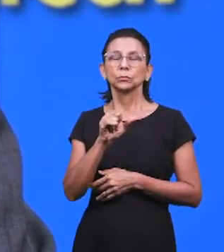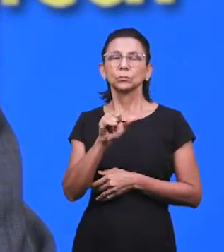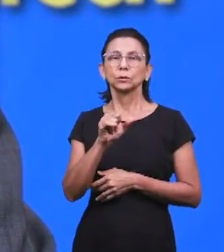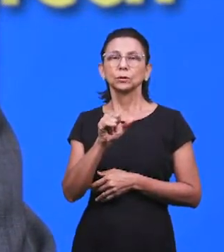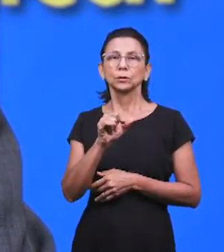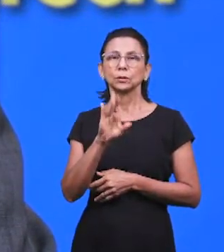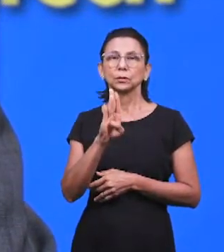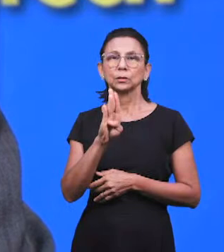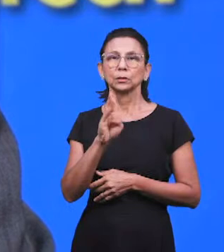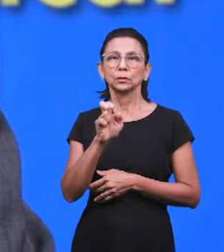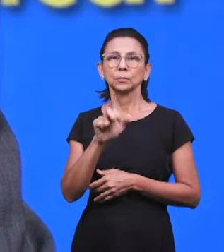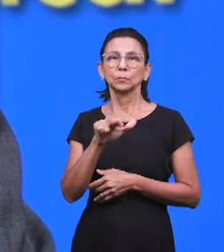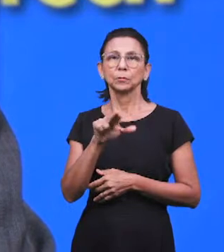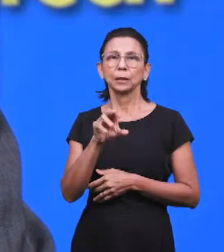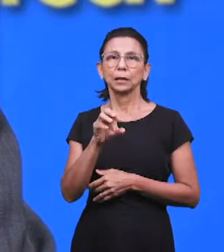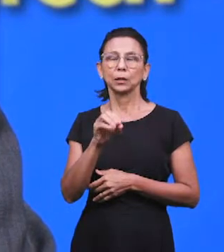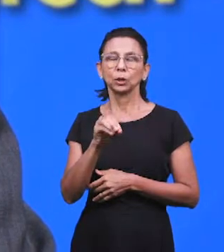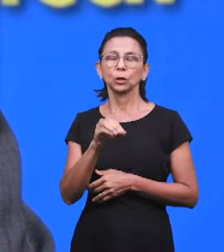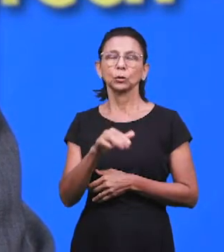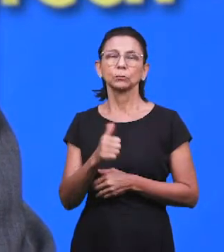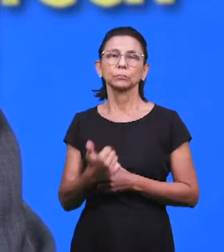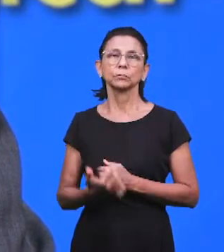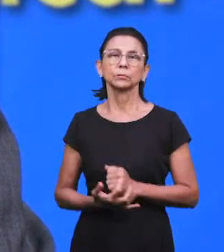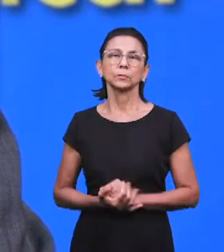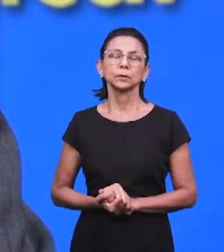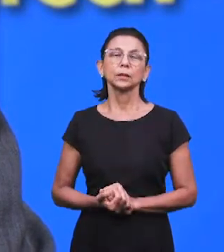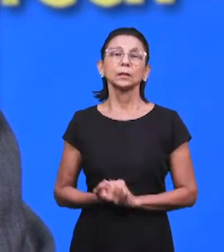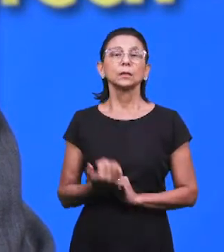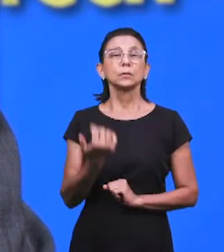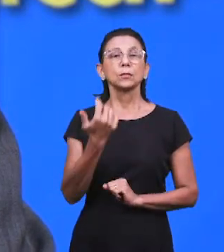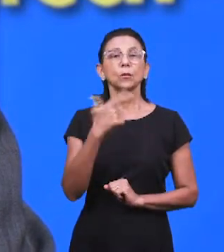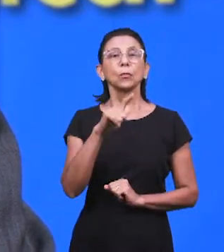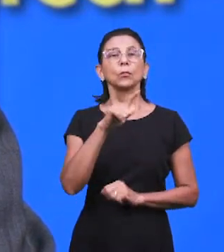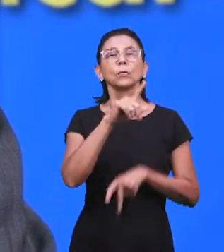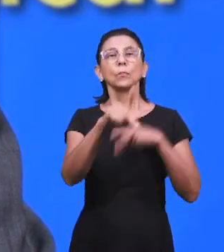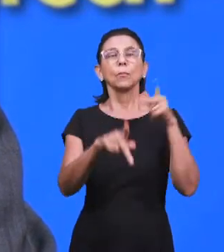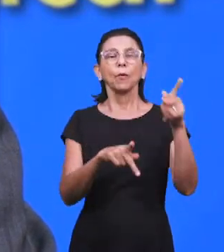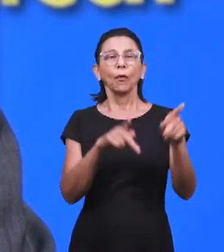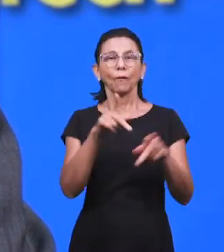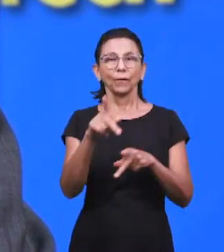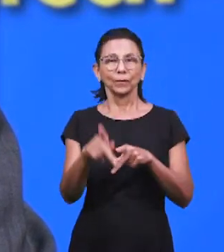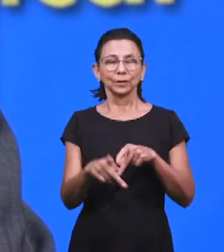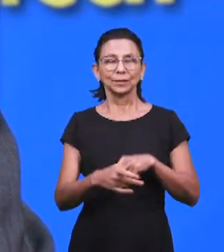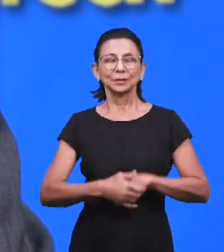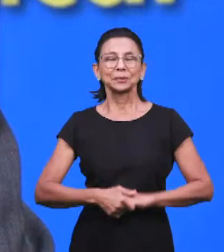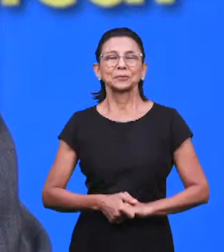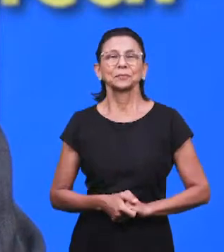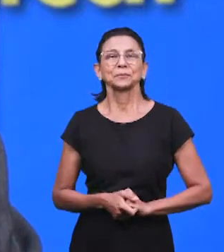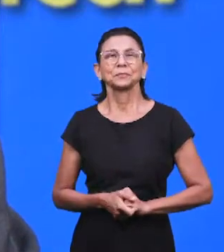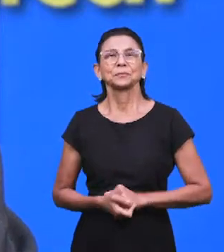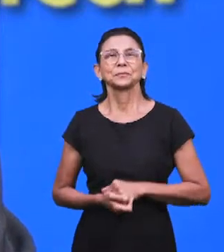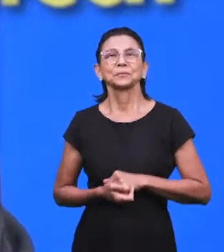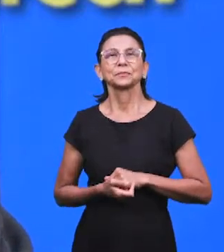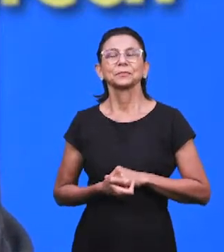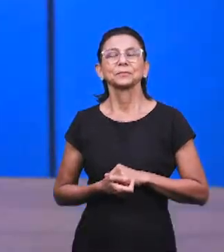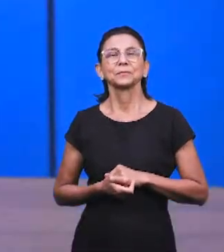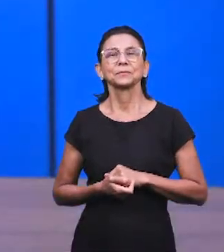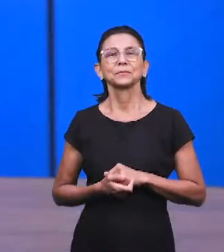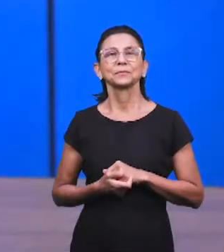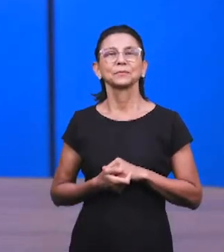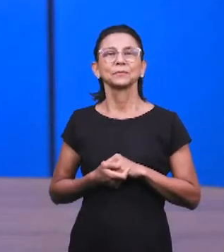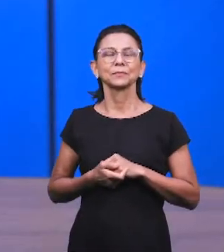povos e nações que são nações gentílicas. Obrigado pela sua participação. Glória a Jesus.